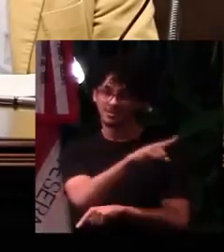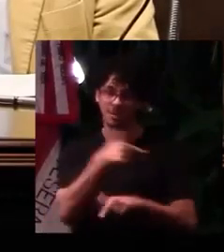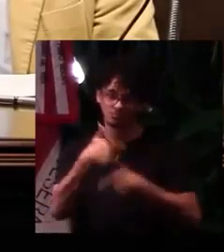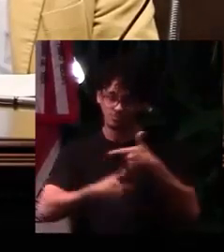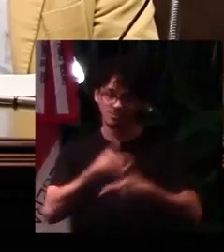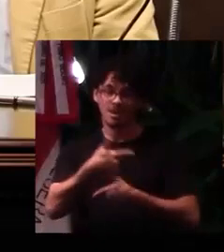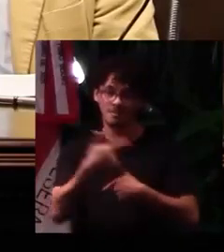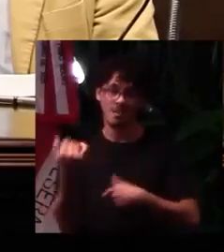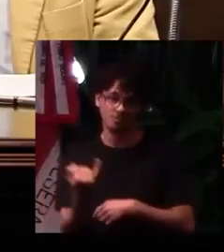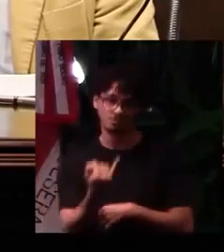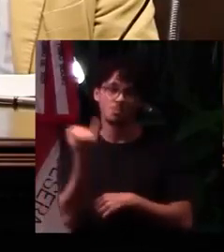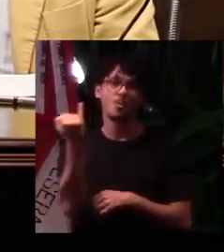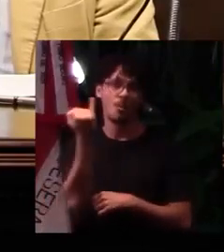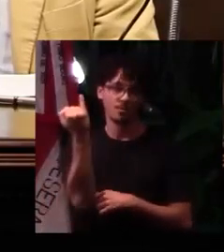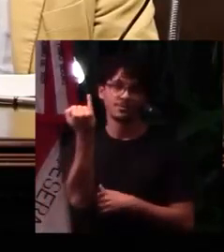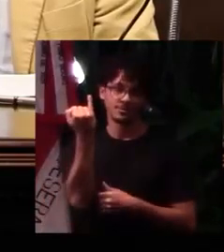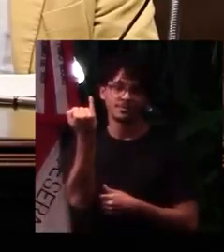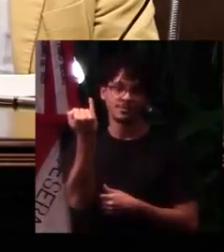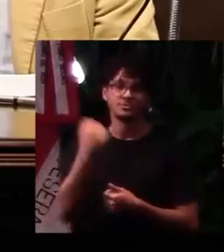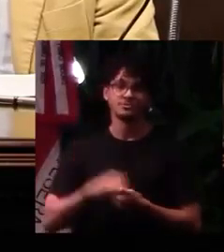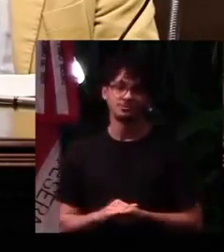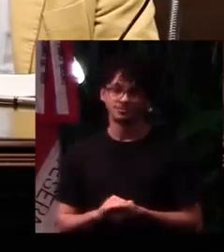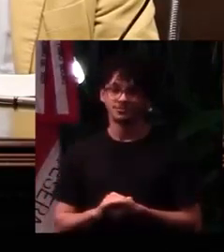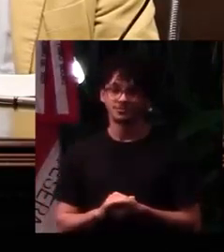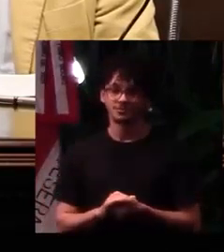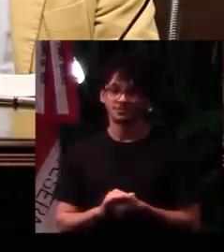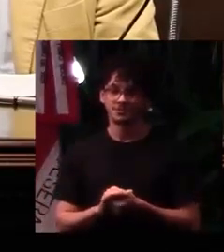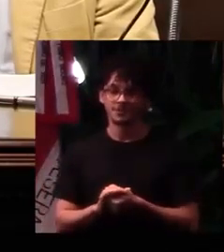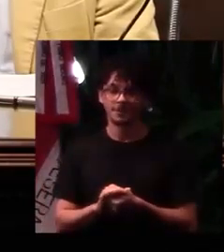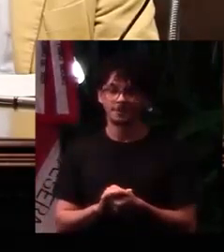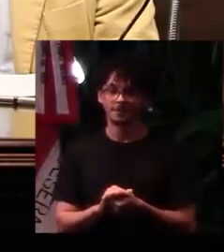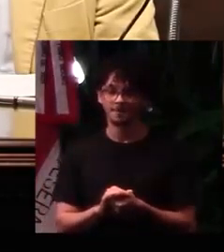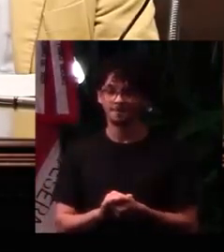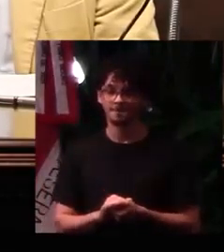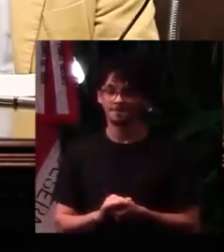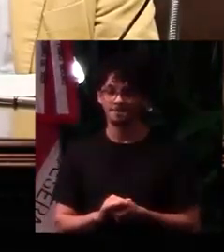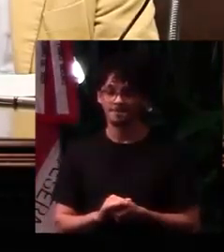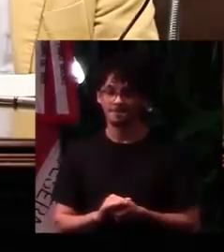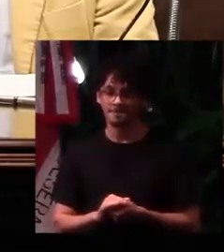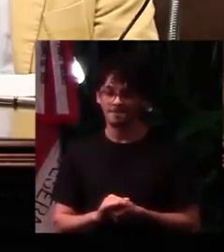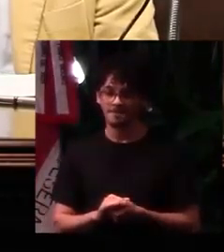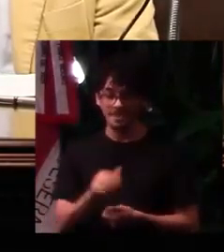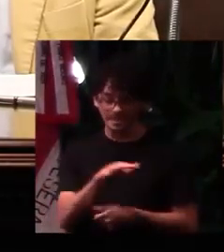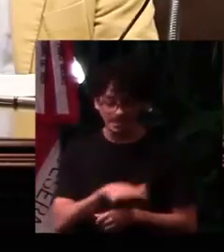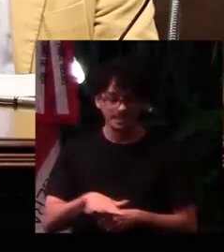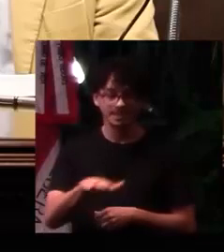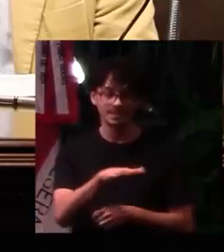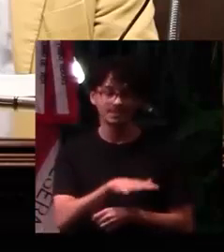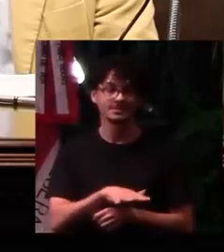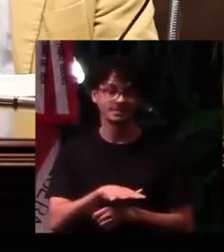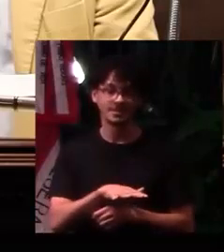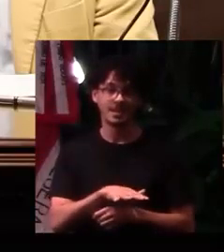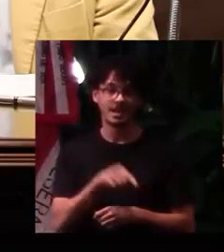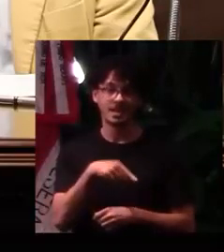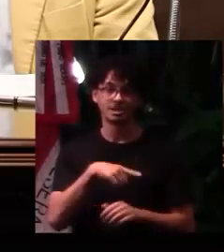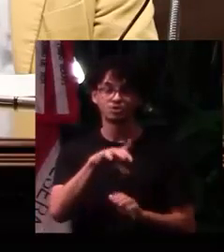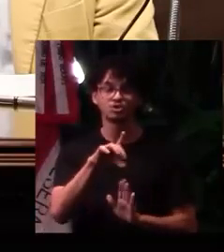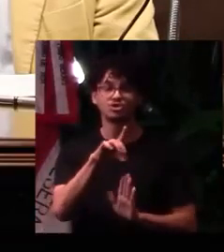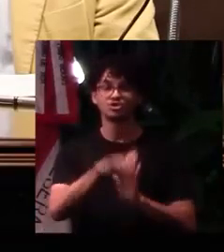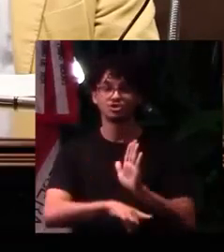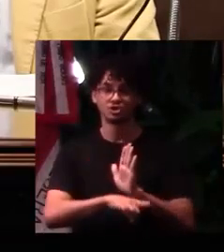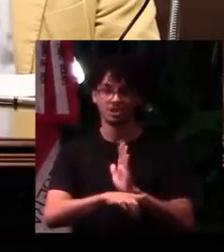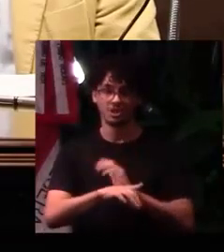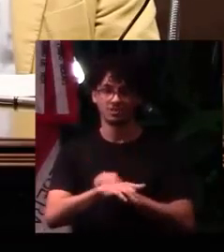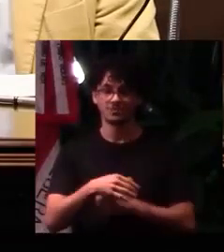importante, né, na área do direito.